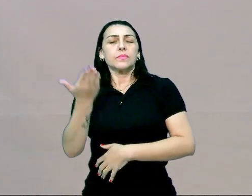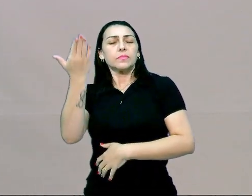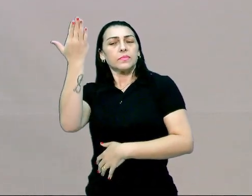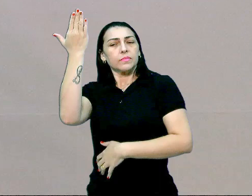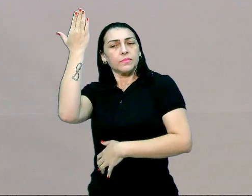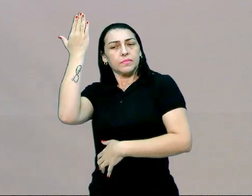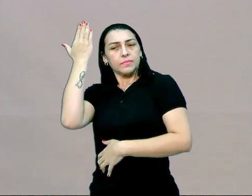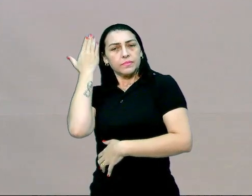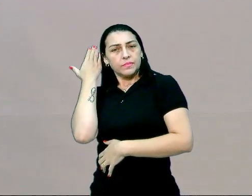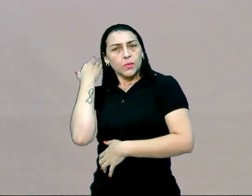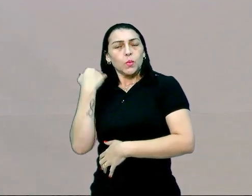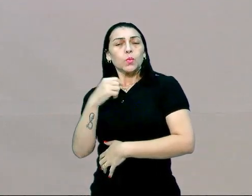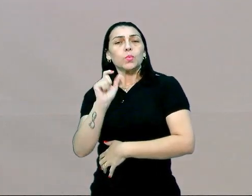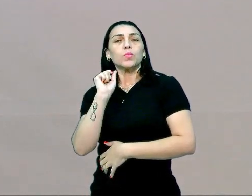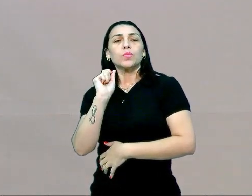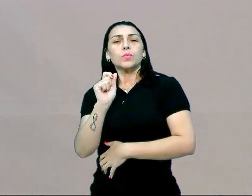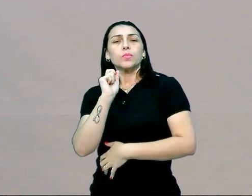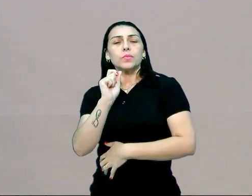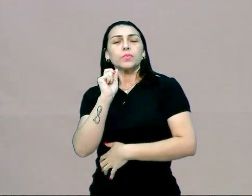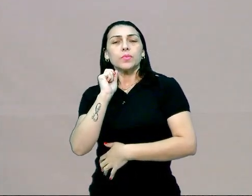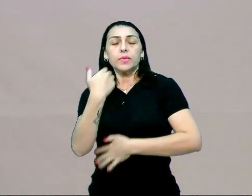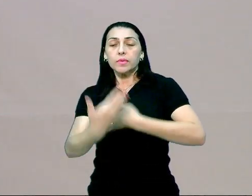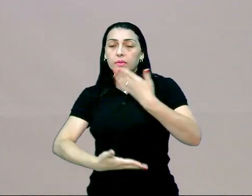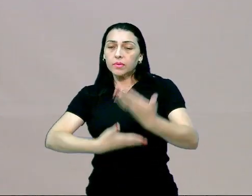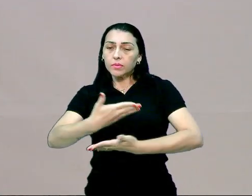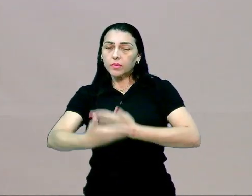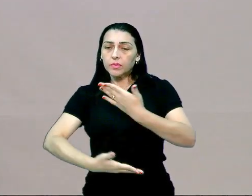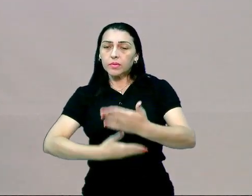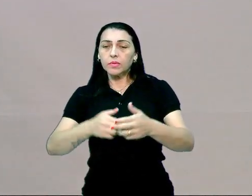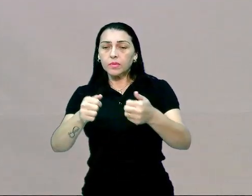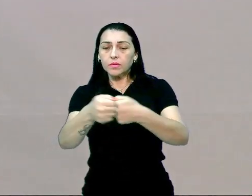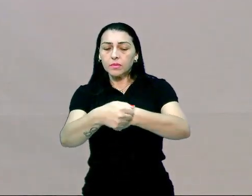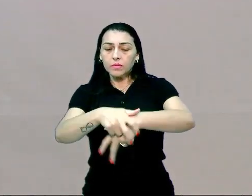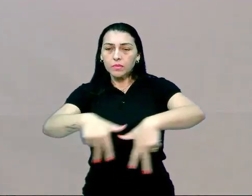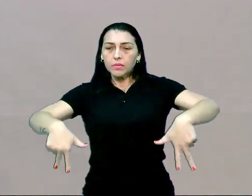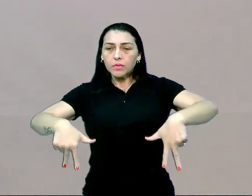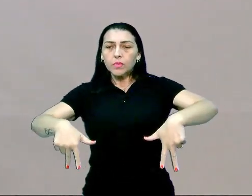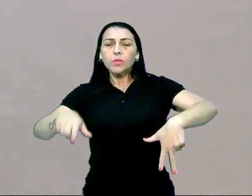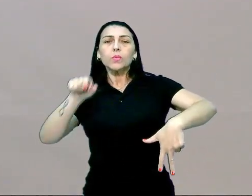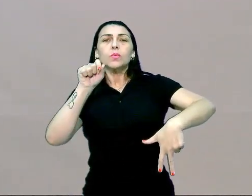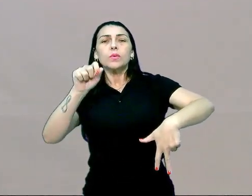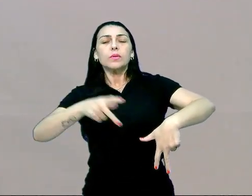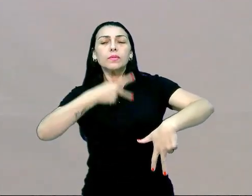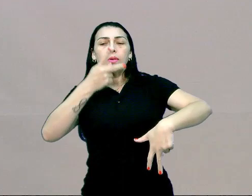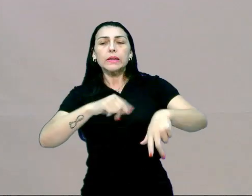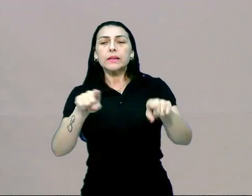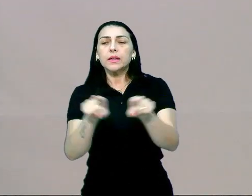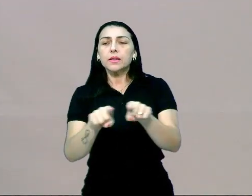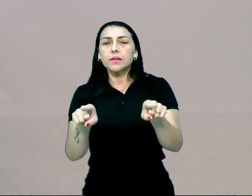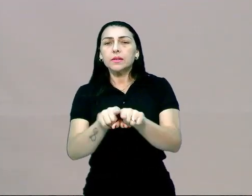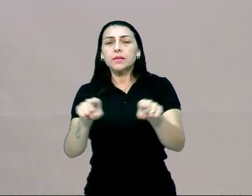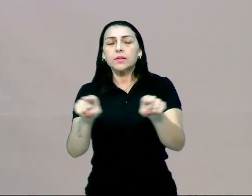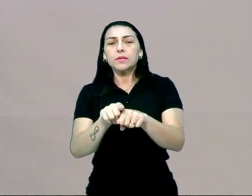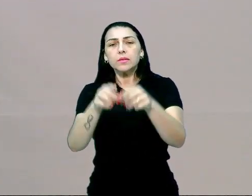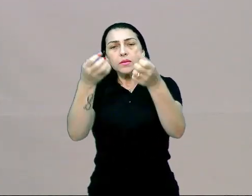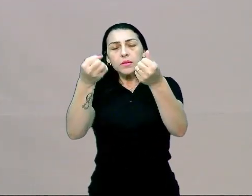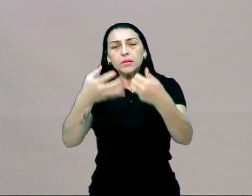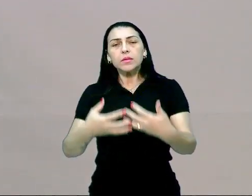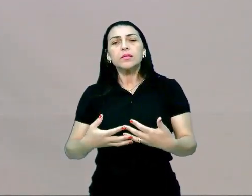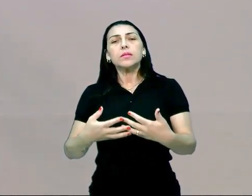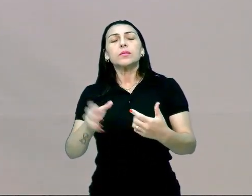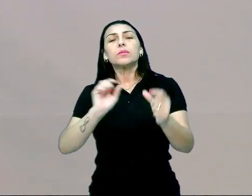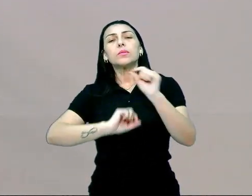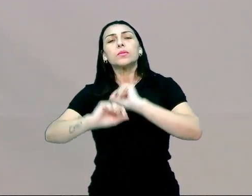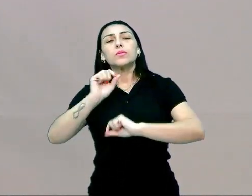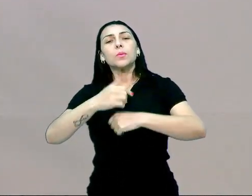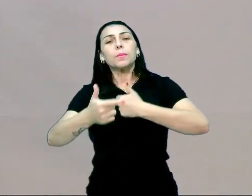tempo, né, no que diz respeito a essas relações de gênero, no que diz respeito a essa definição a